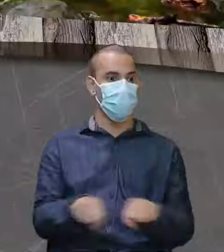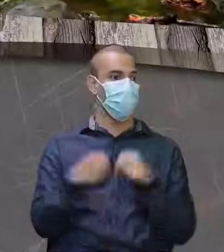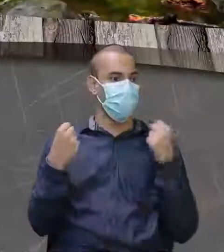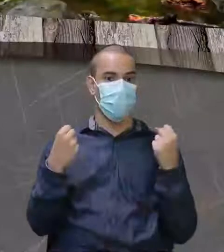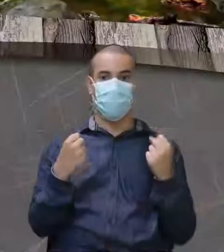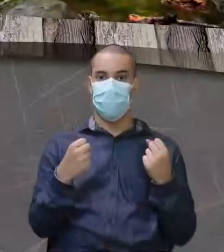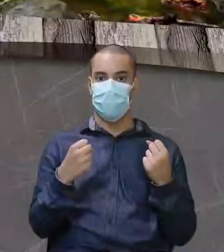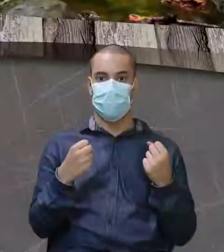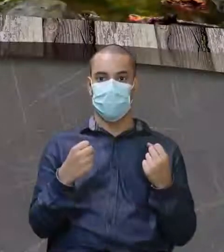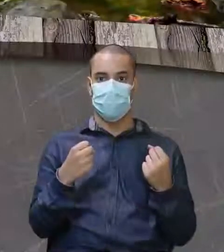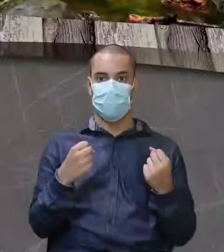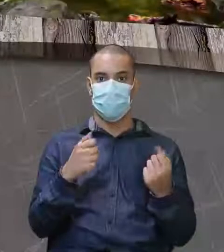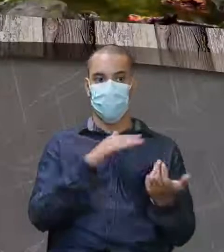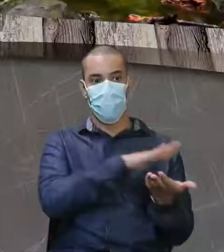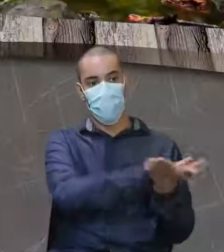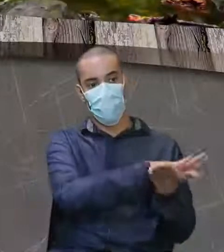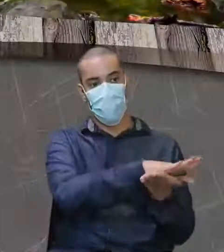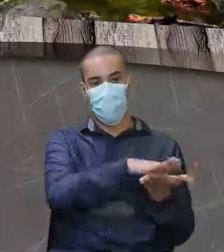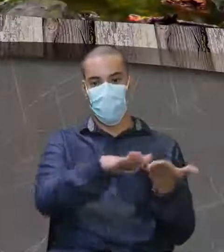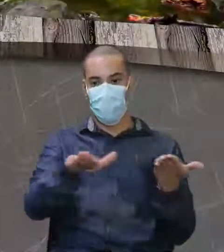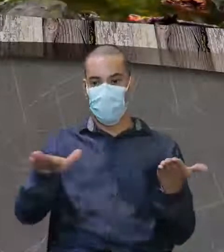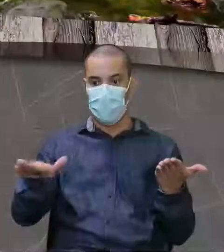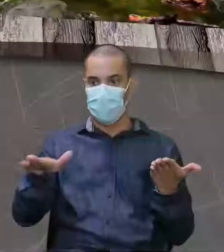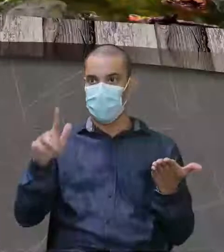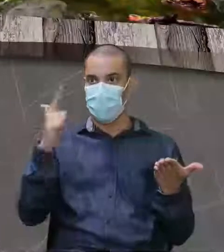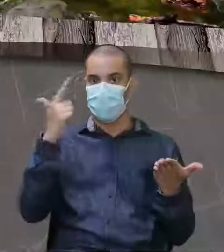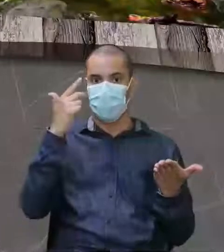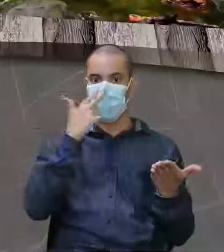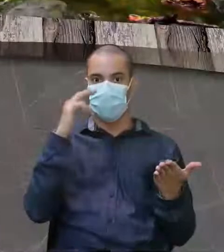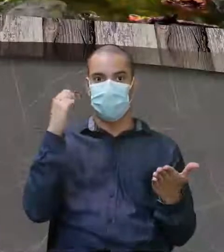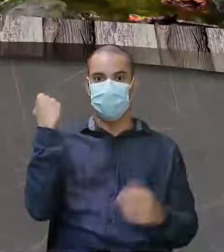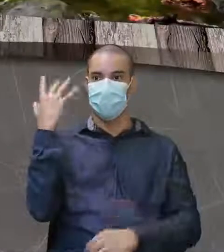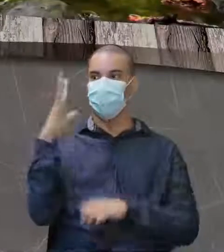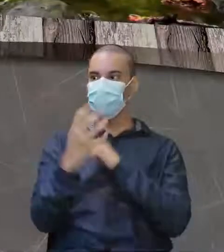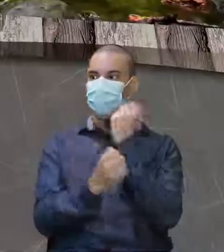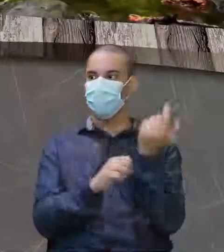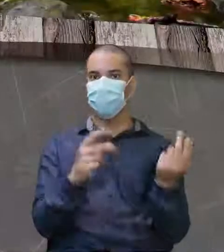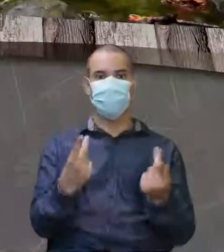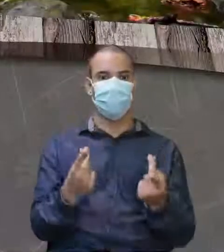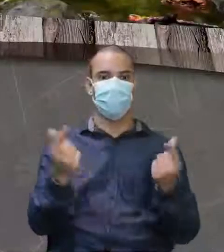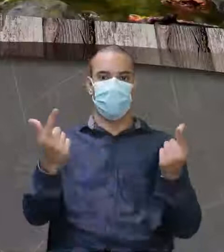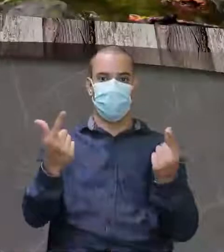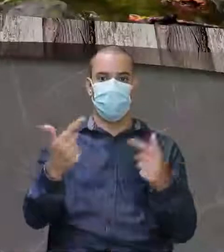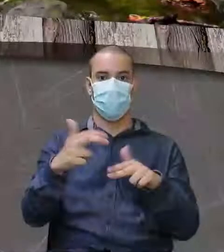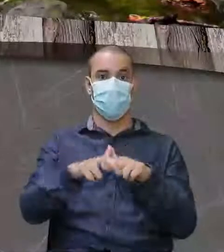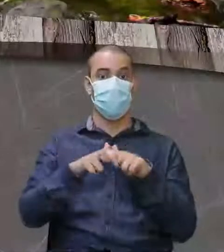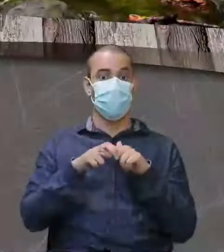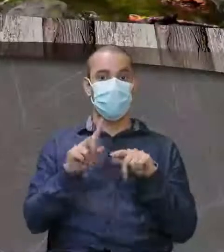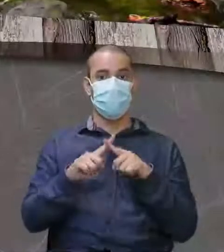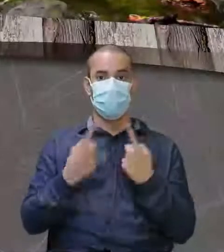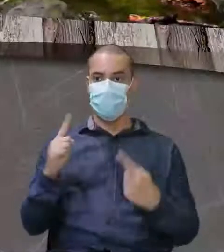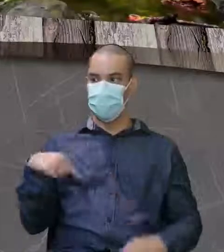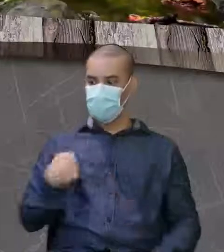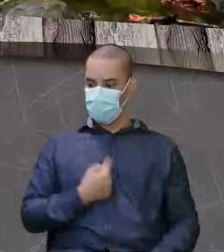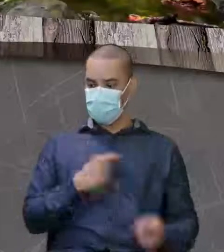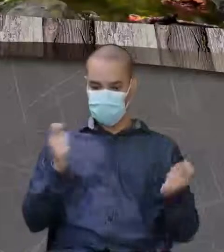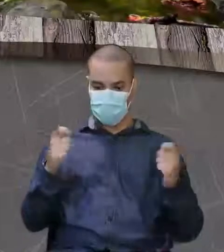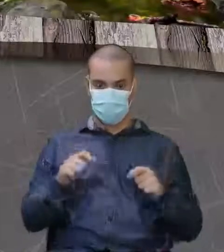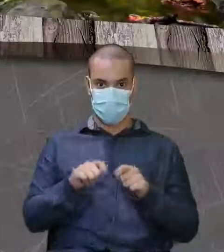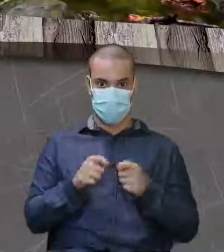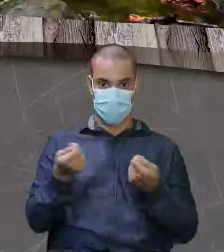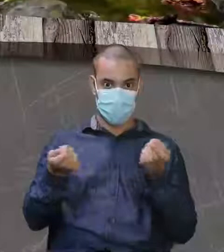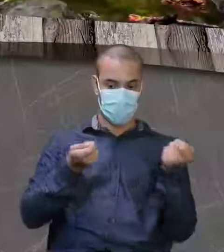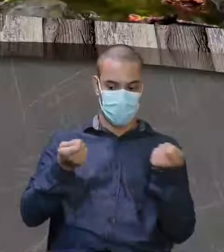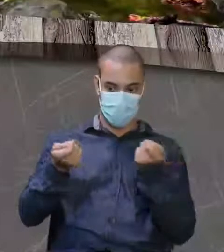natureza, destruição da natureza. Agora, a gente tem ações que podem minimizar isso. É fazer o